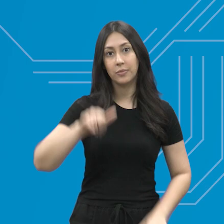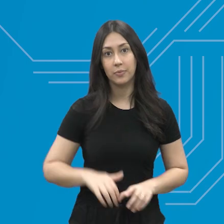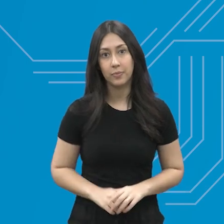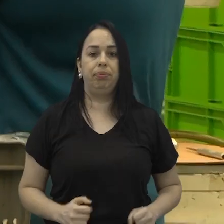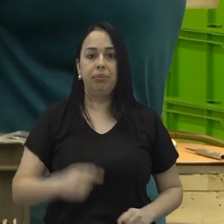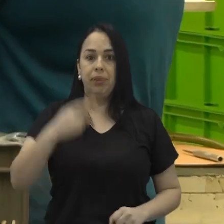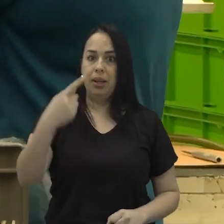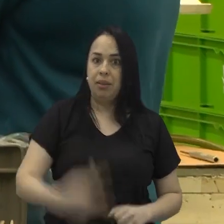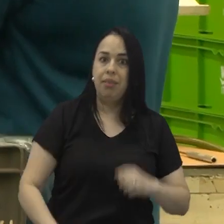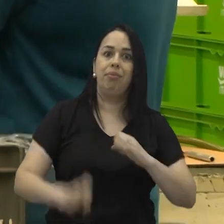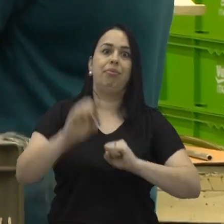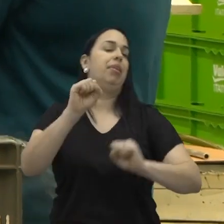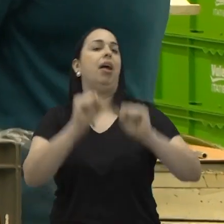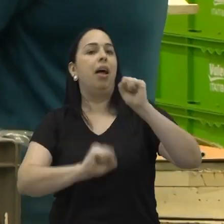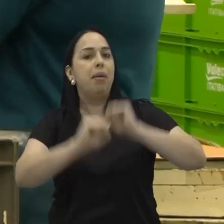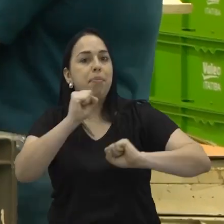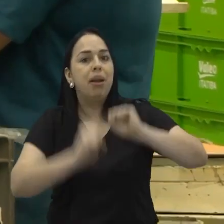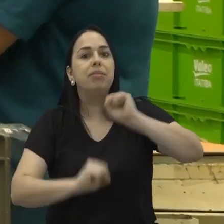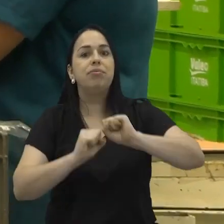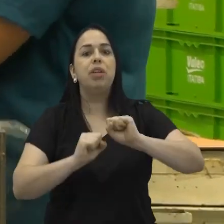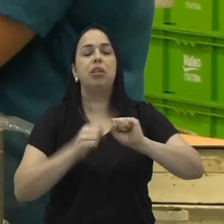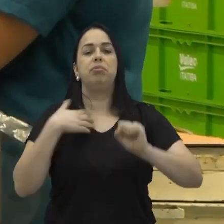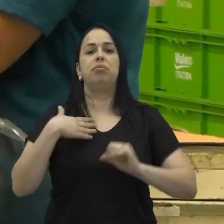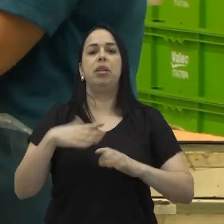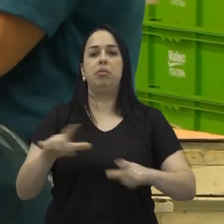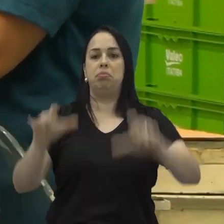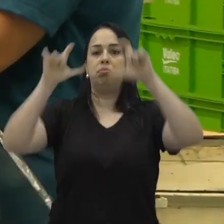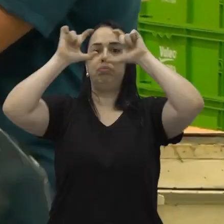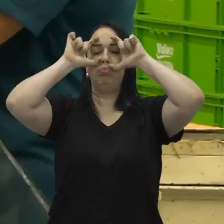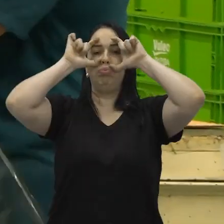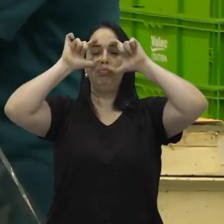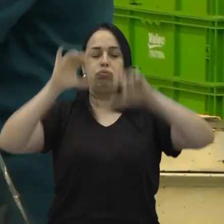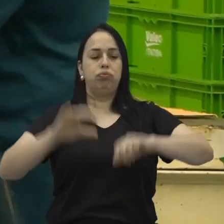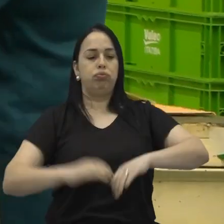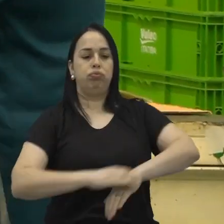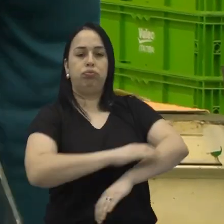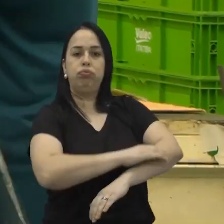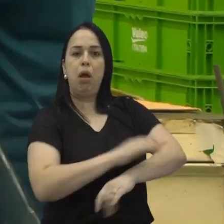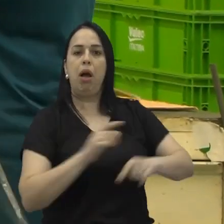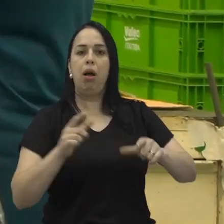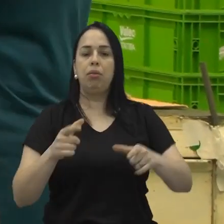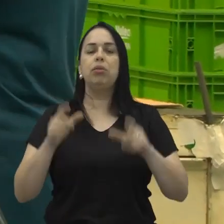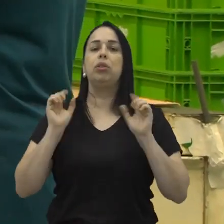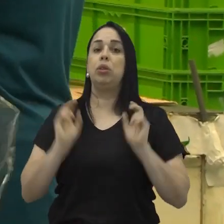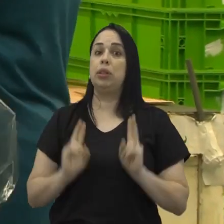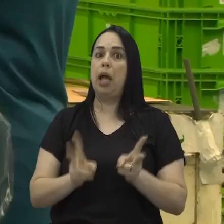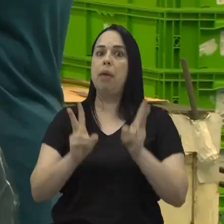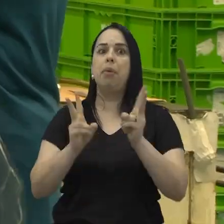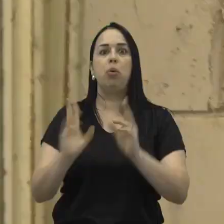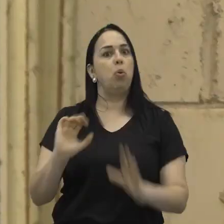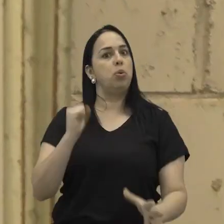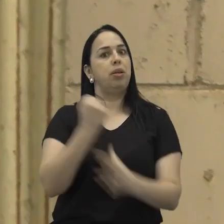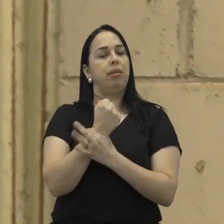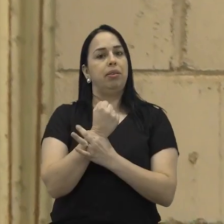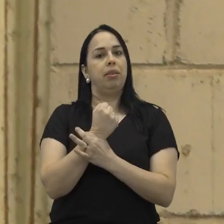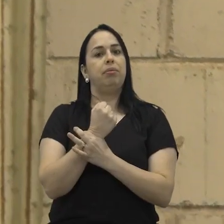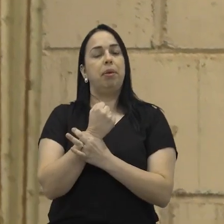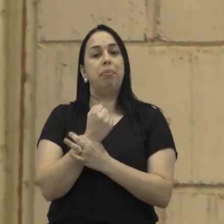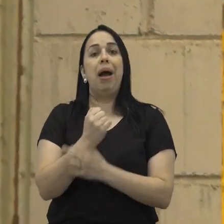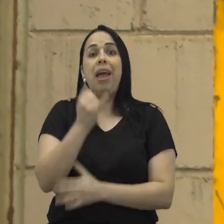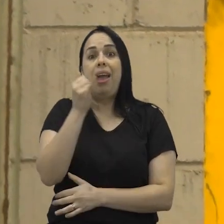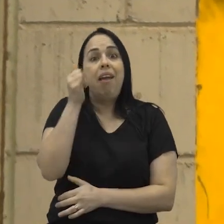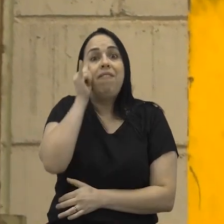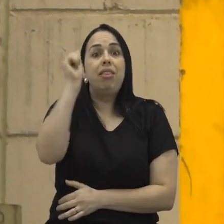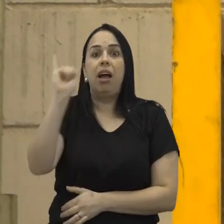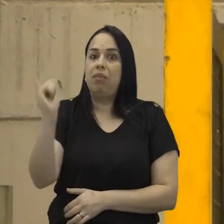prevenção. Nesta empresa, os trabalhadores seguem à risca a ordem de usar equipamentos de segurança. Tudo